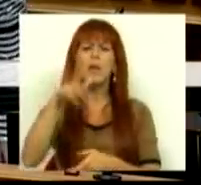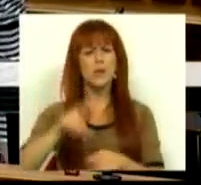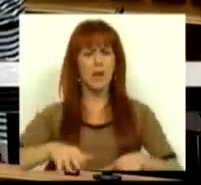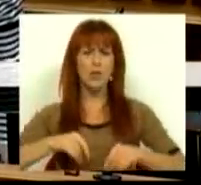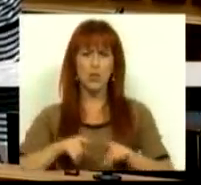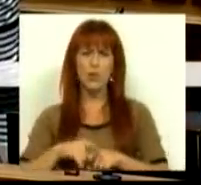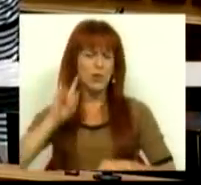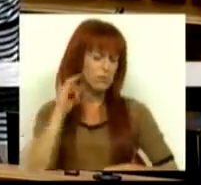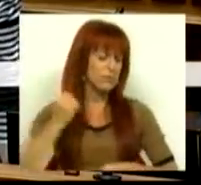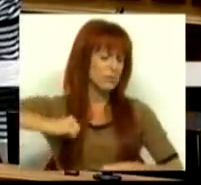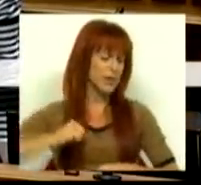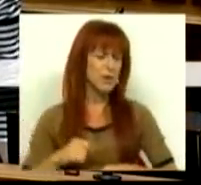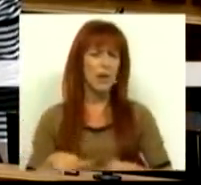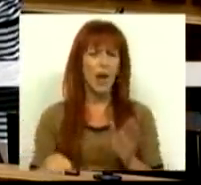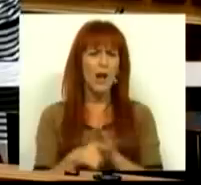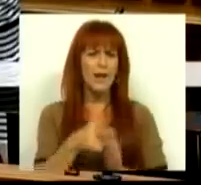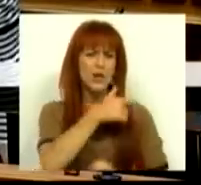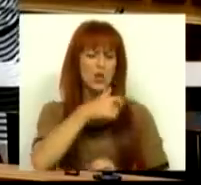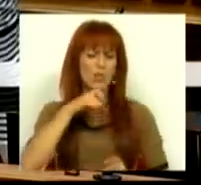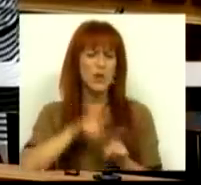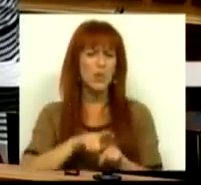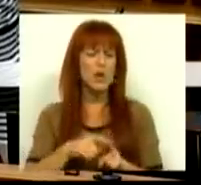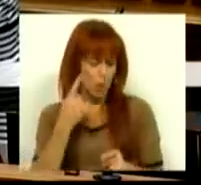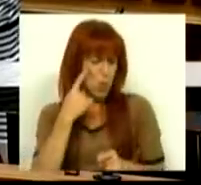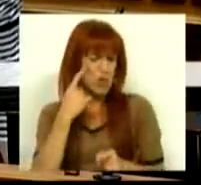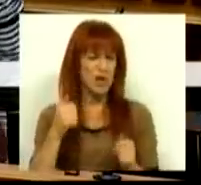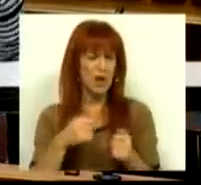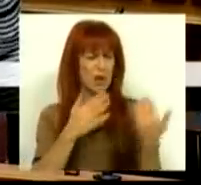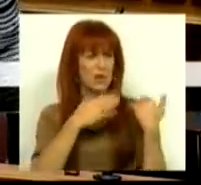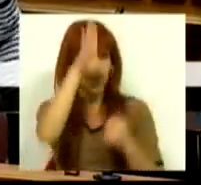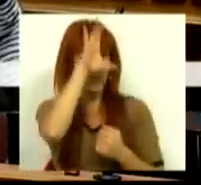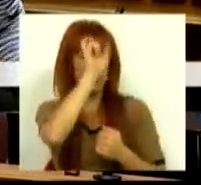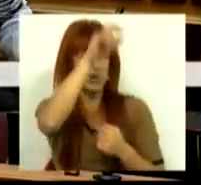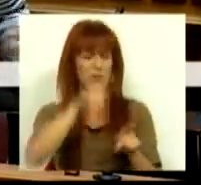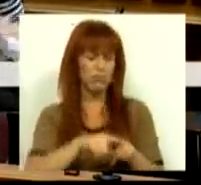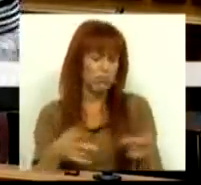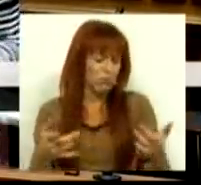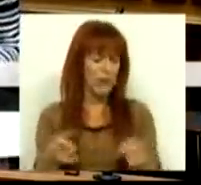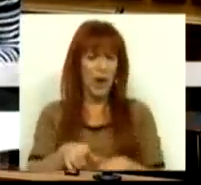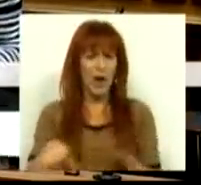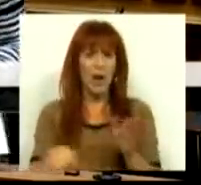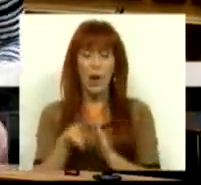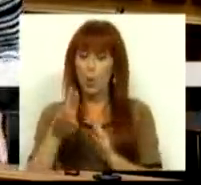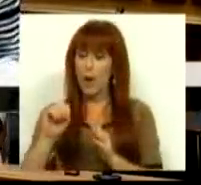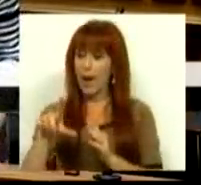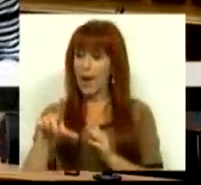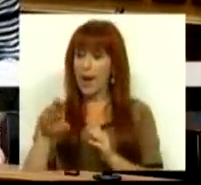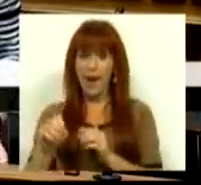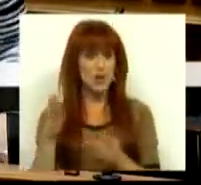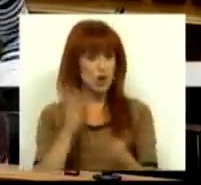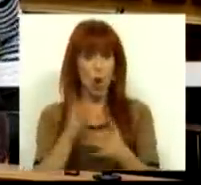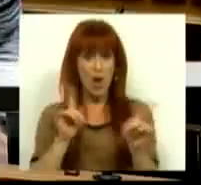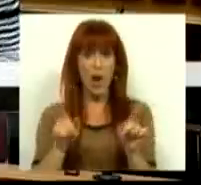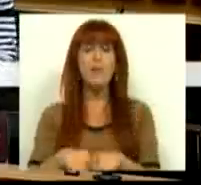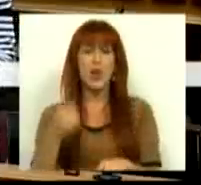assumiu que violou a lei dos compromissos, que é de conhecimento da tutela, que não só esta ULS, mas que, como